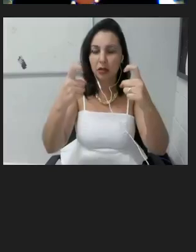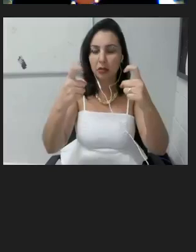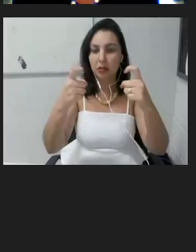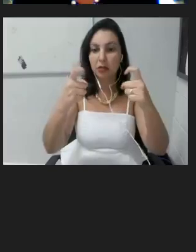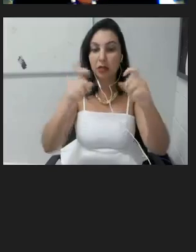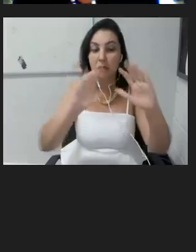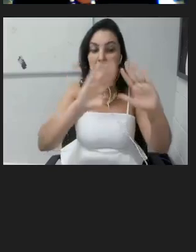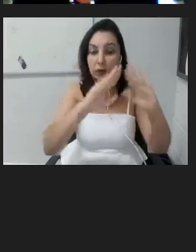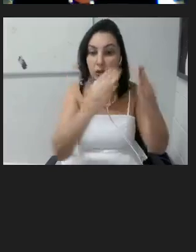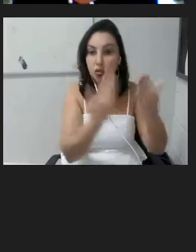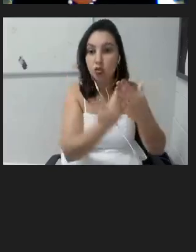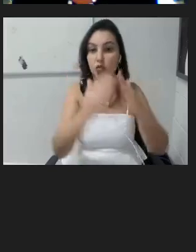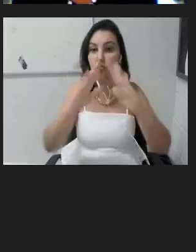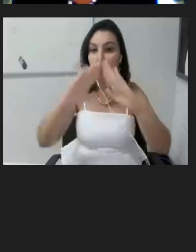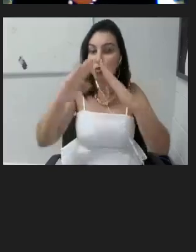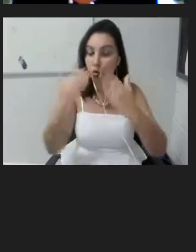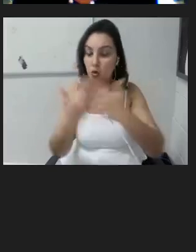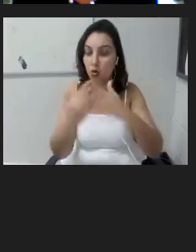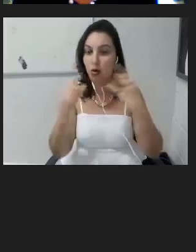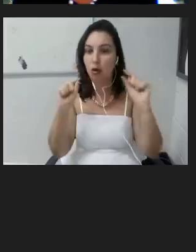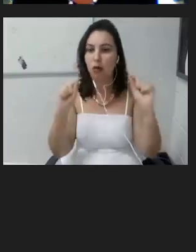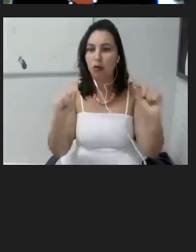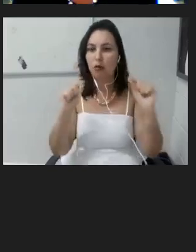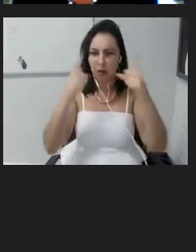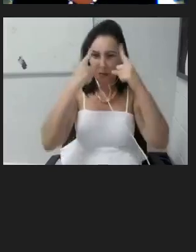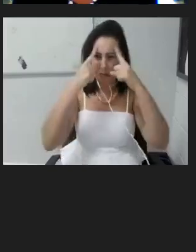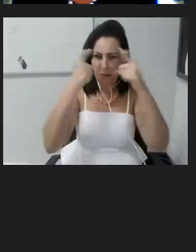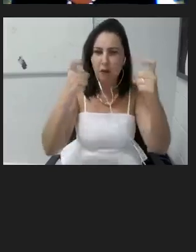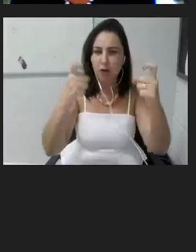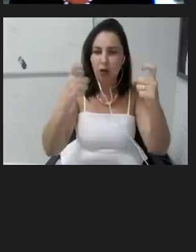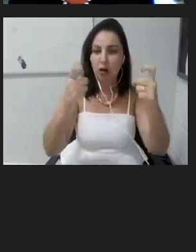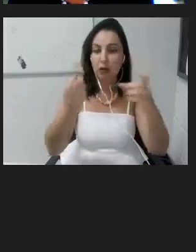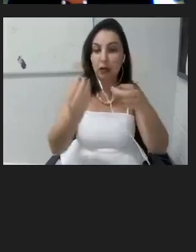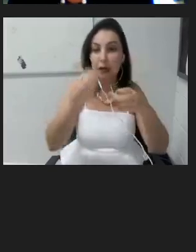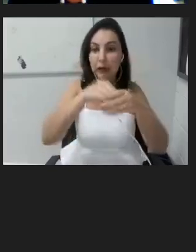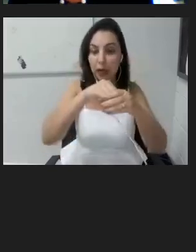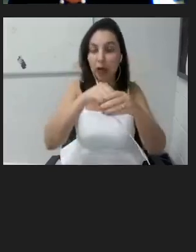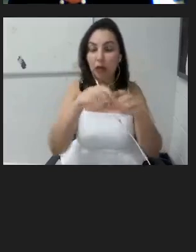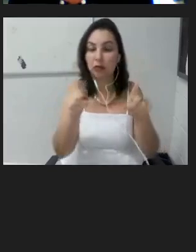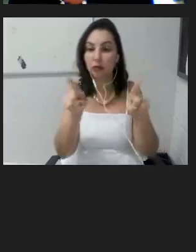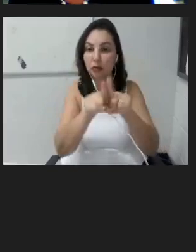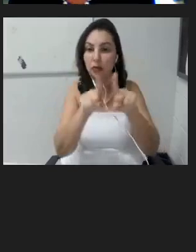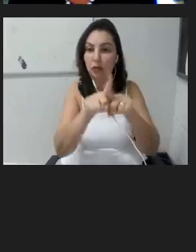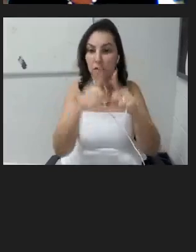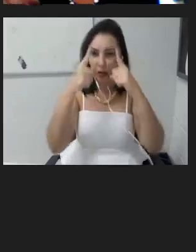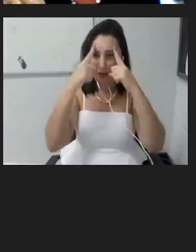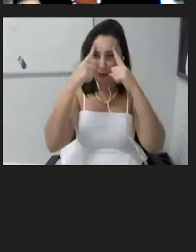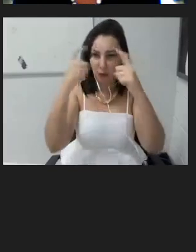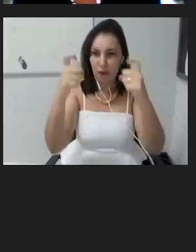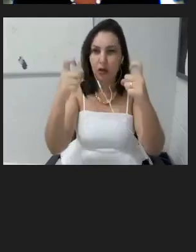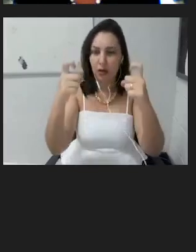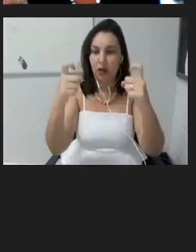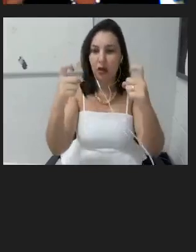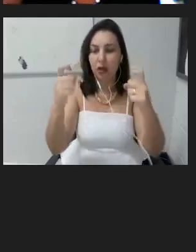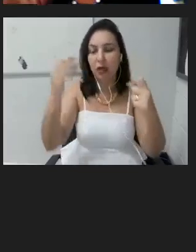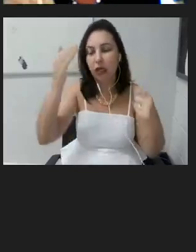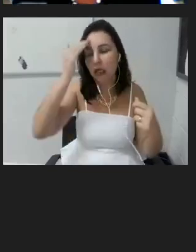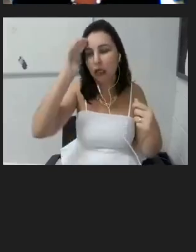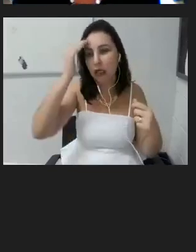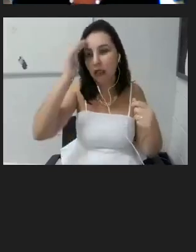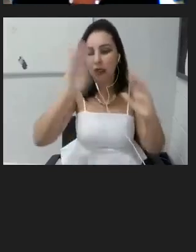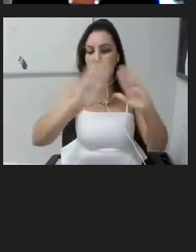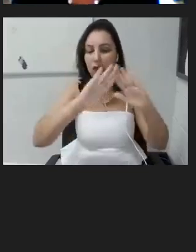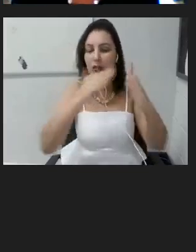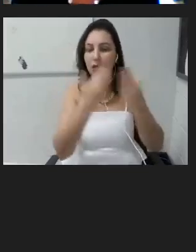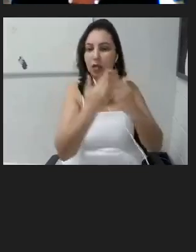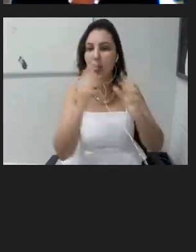escolas. Uma violência que tem um caráter interno, mas também uma violência que entende a escola